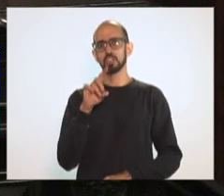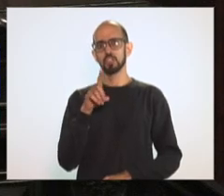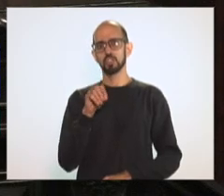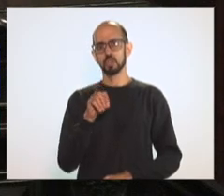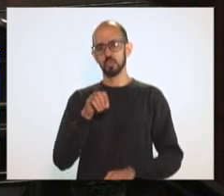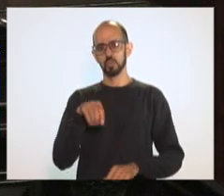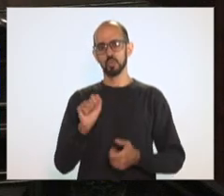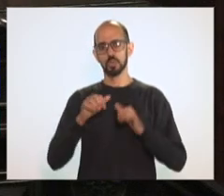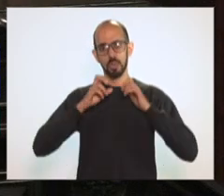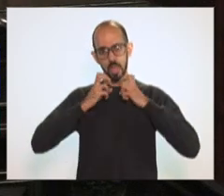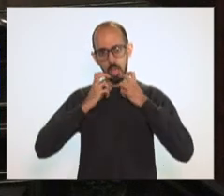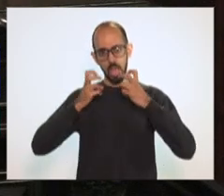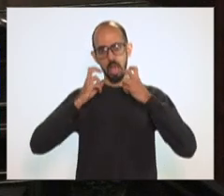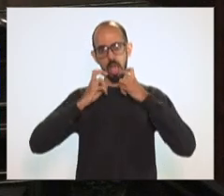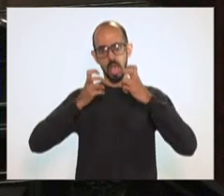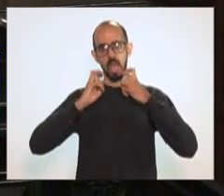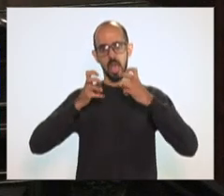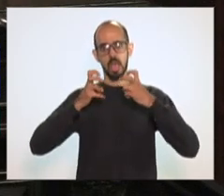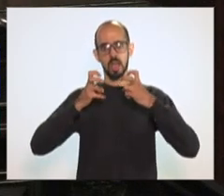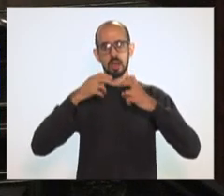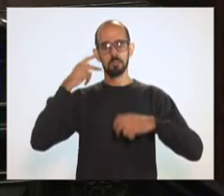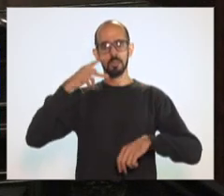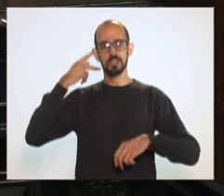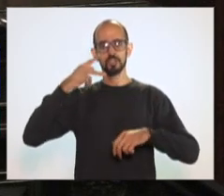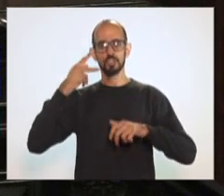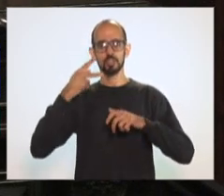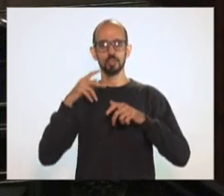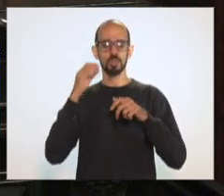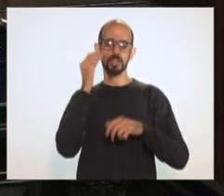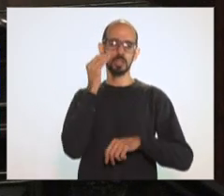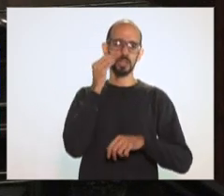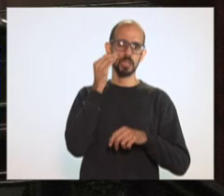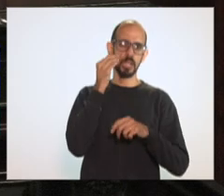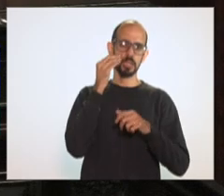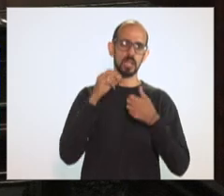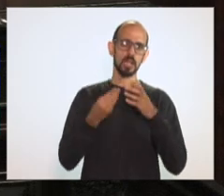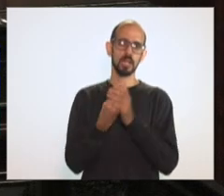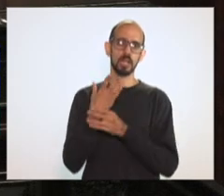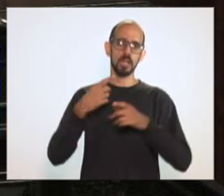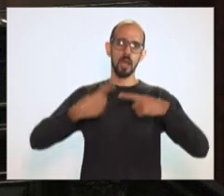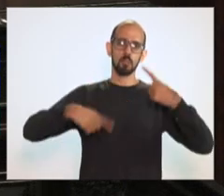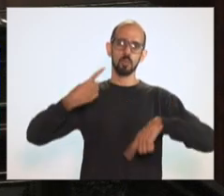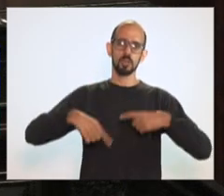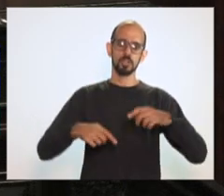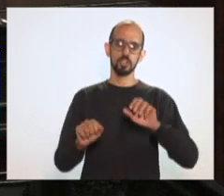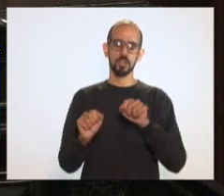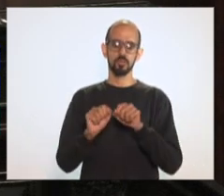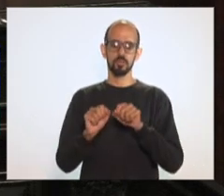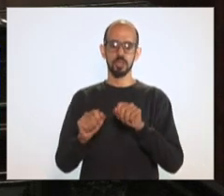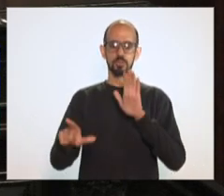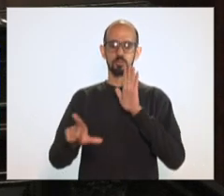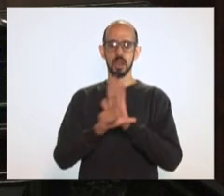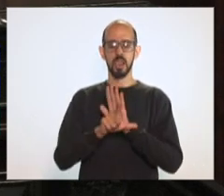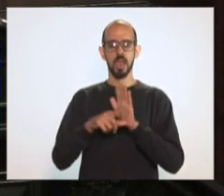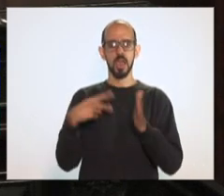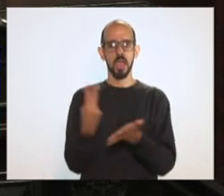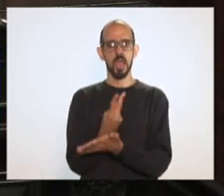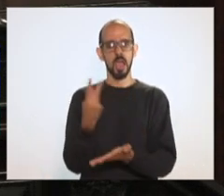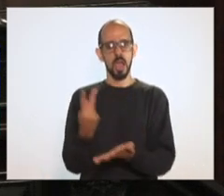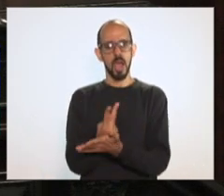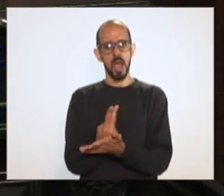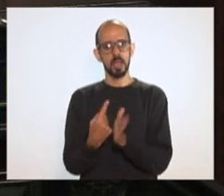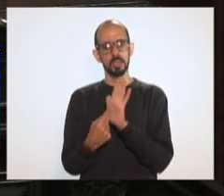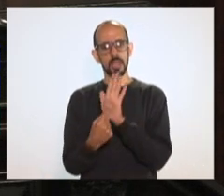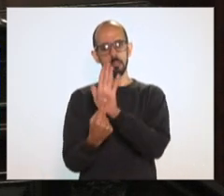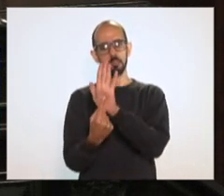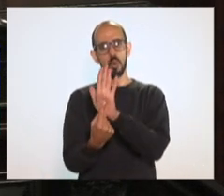legislar, errou, tentou correr para politizar, fez uma lei equivocada, porque gerava, apontava despesa, mas não